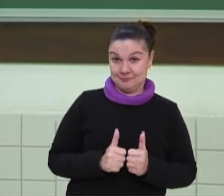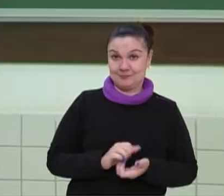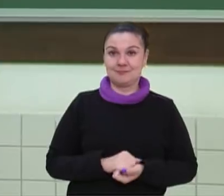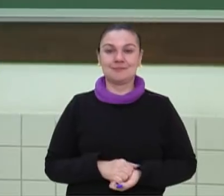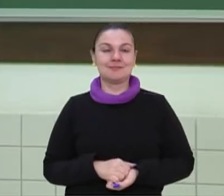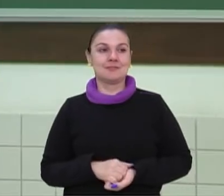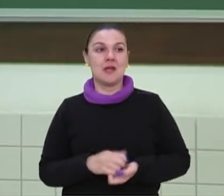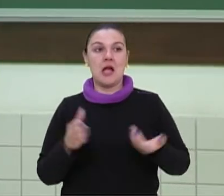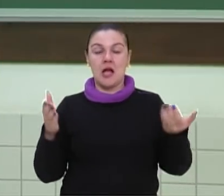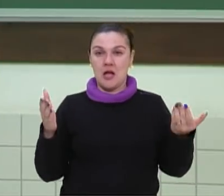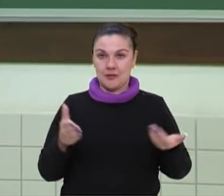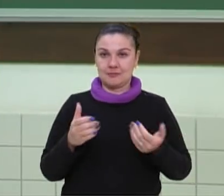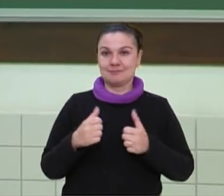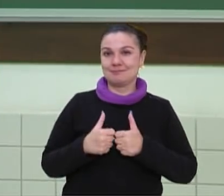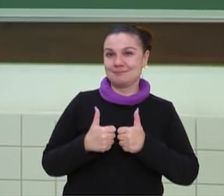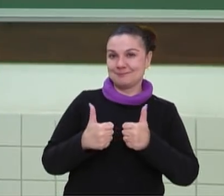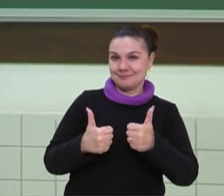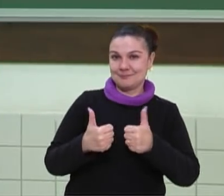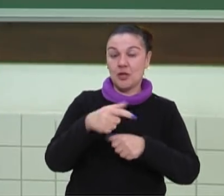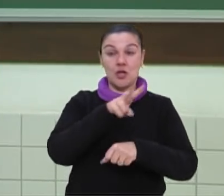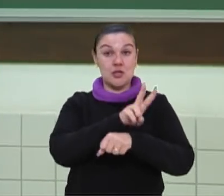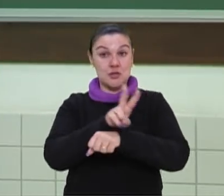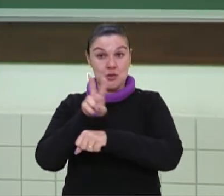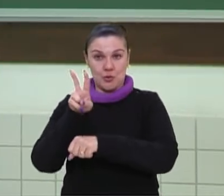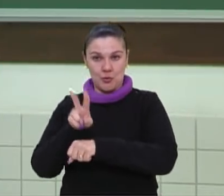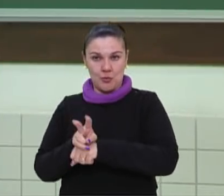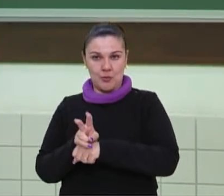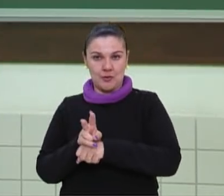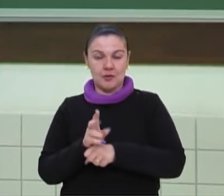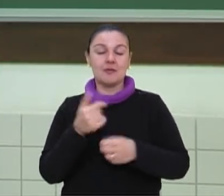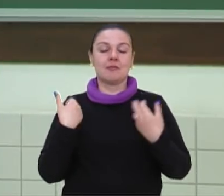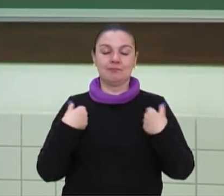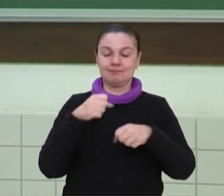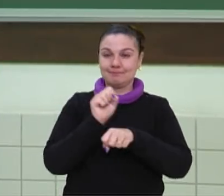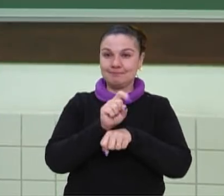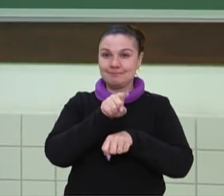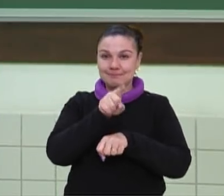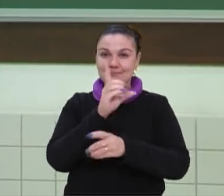bom? Então, é isso aí. Se cuide e a gente vai estar esperando